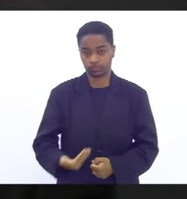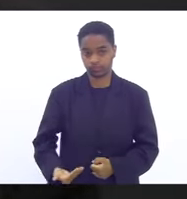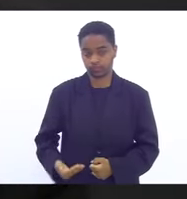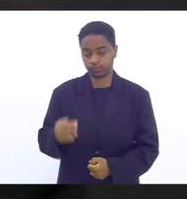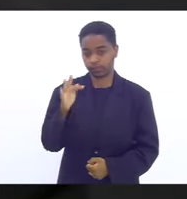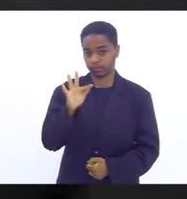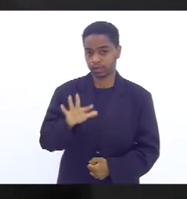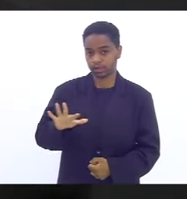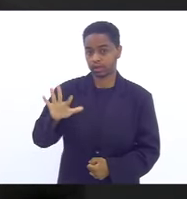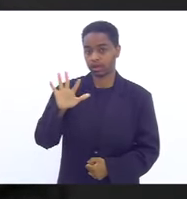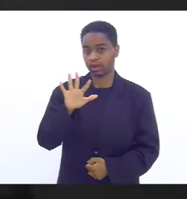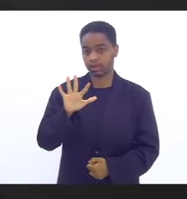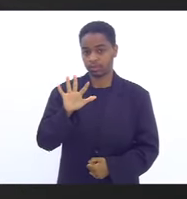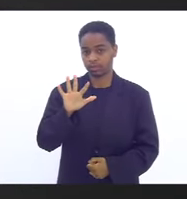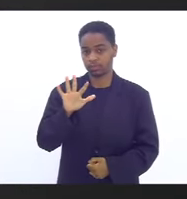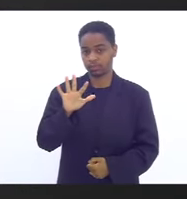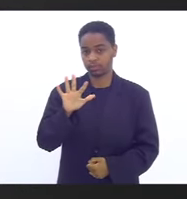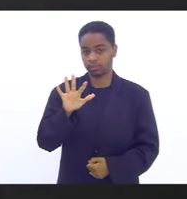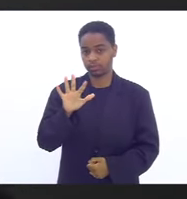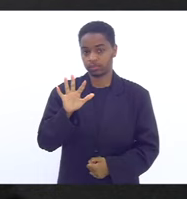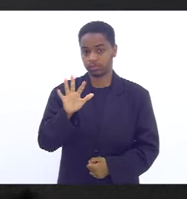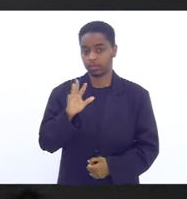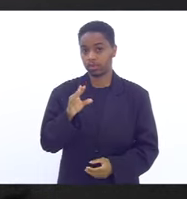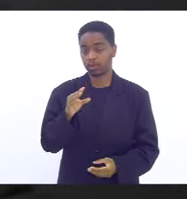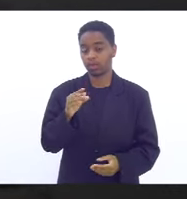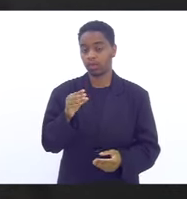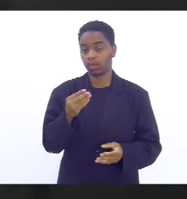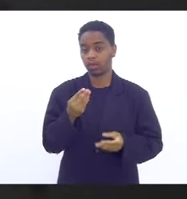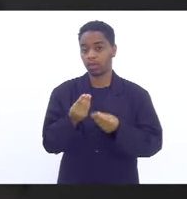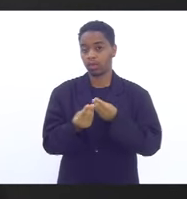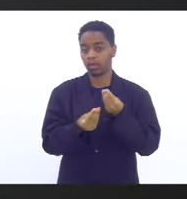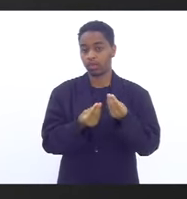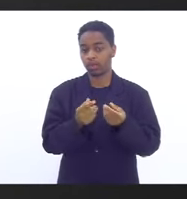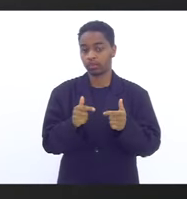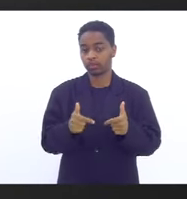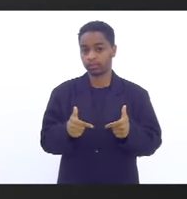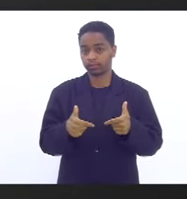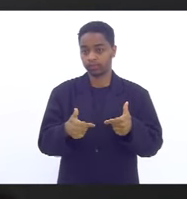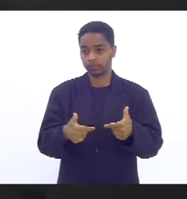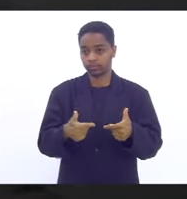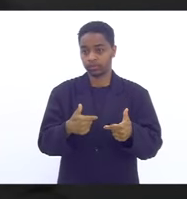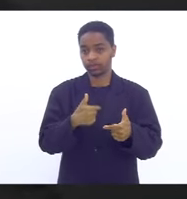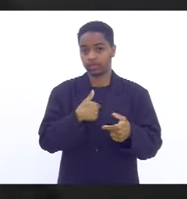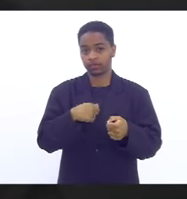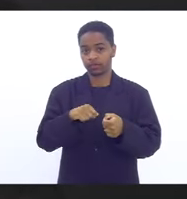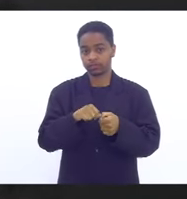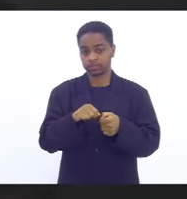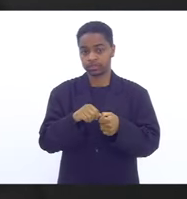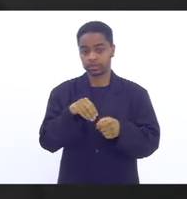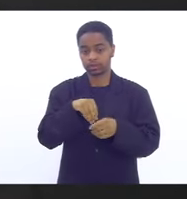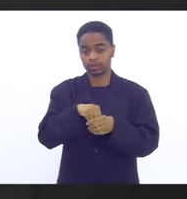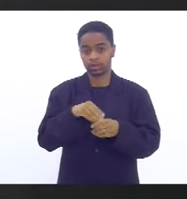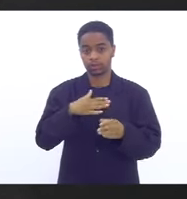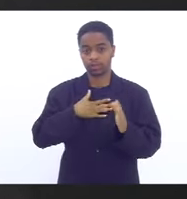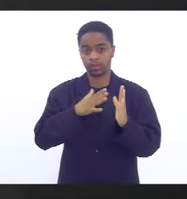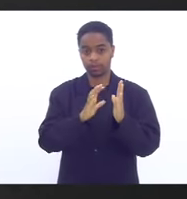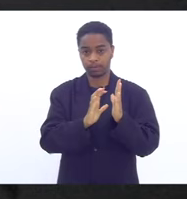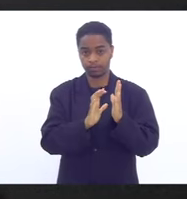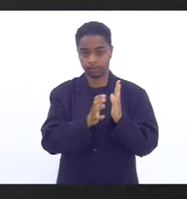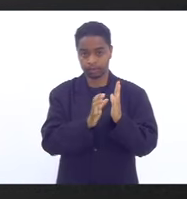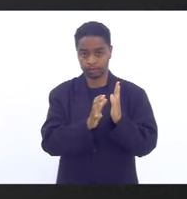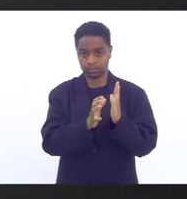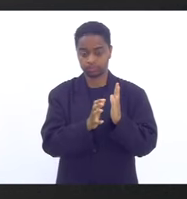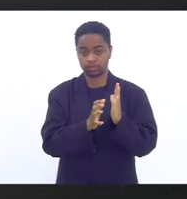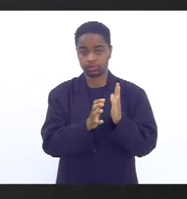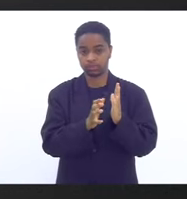federal, ao parlamento federal, que vou fazê-lo no meu partido, que é os progressistas, para